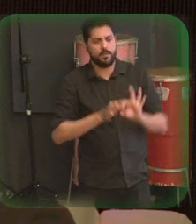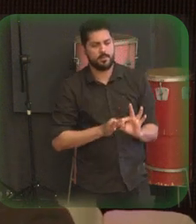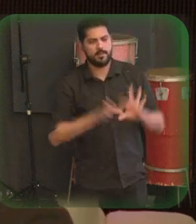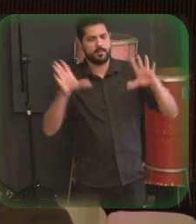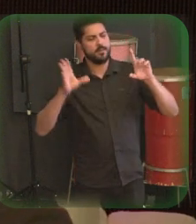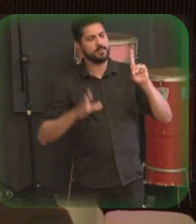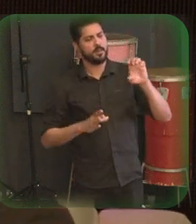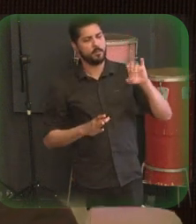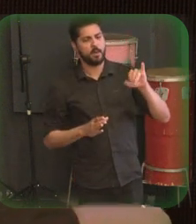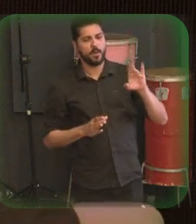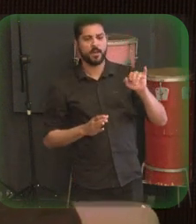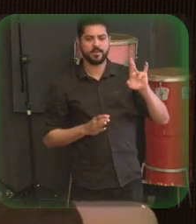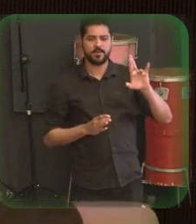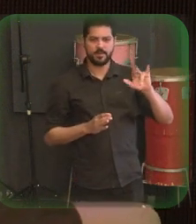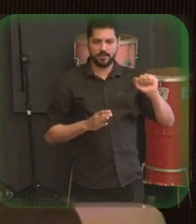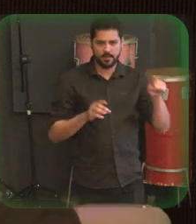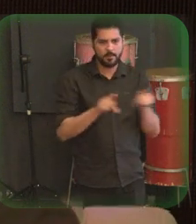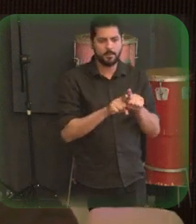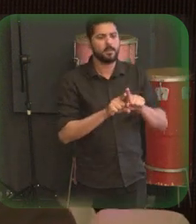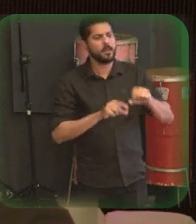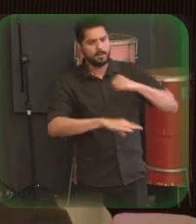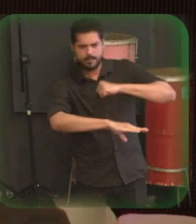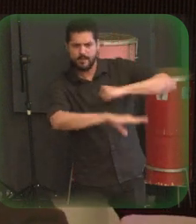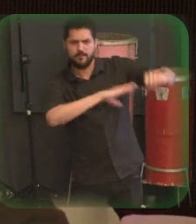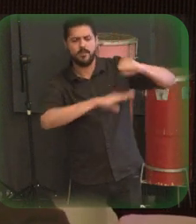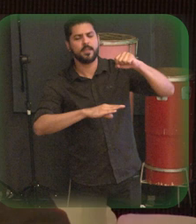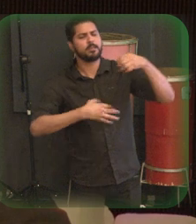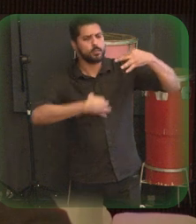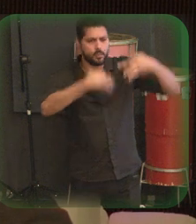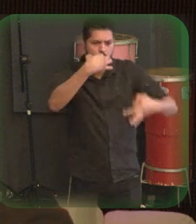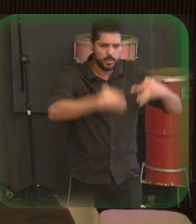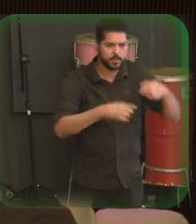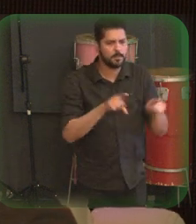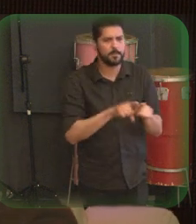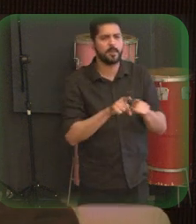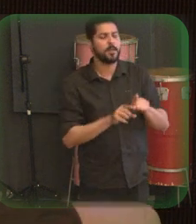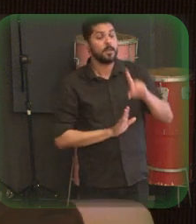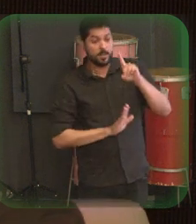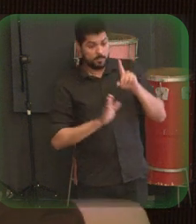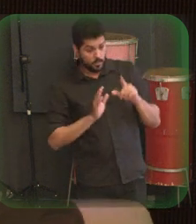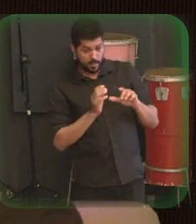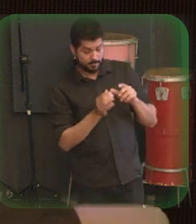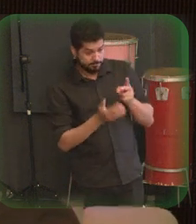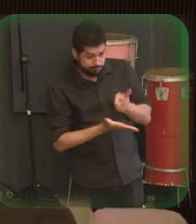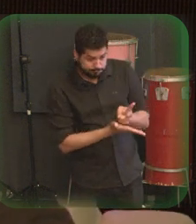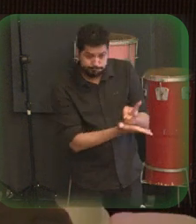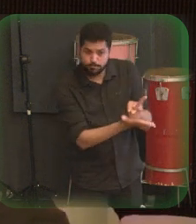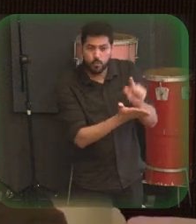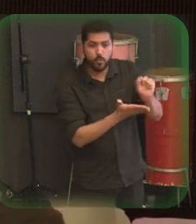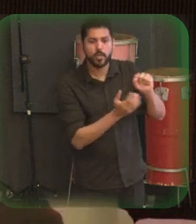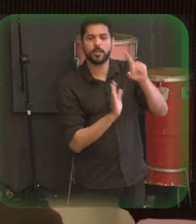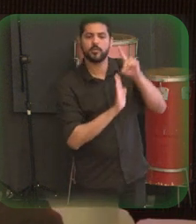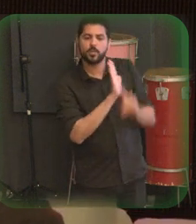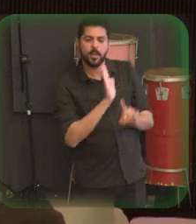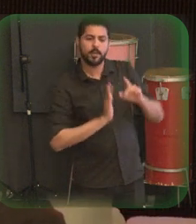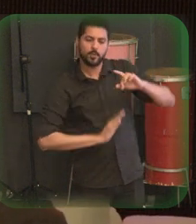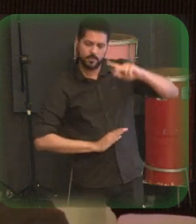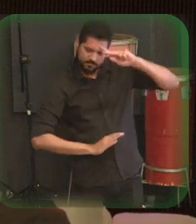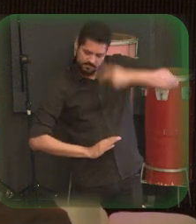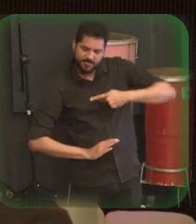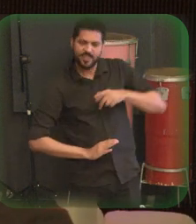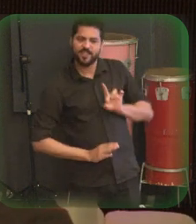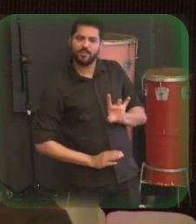respeito às diferenças e à defesa da justiça. Preservação do direito individual do ser humano, em espécie, da intimidade,